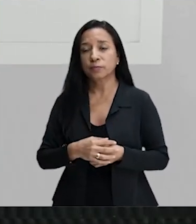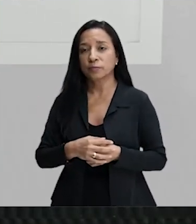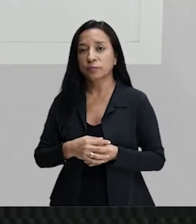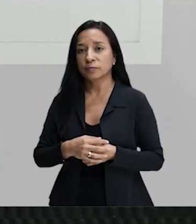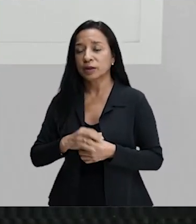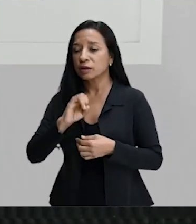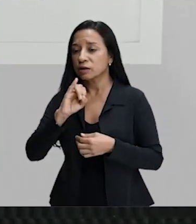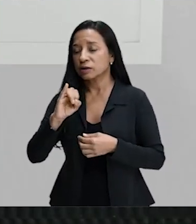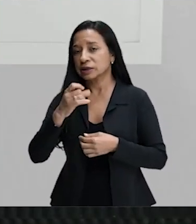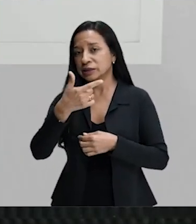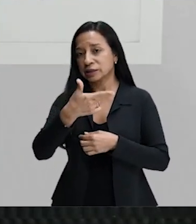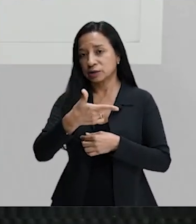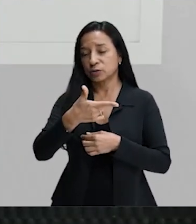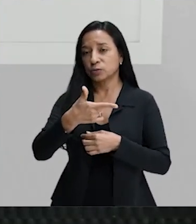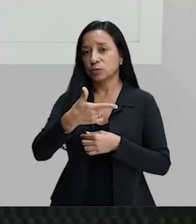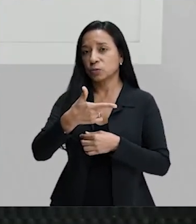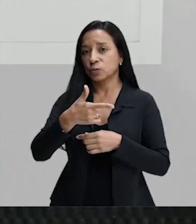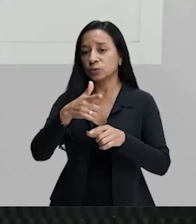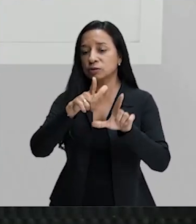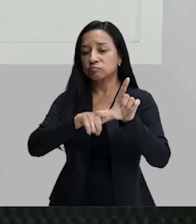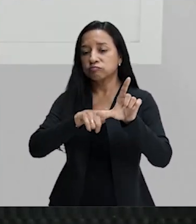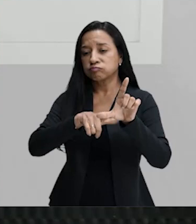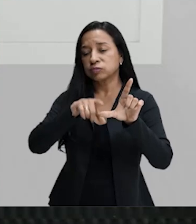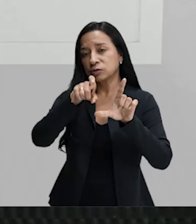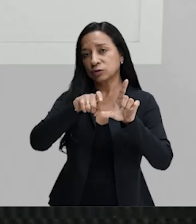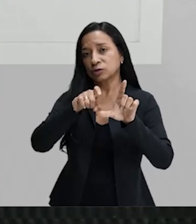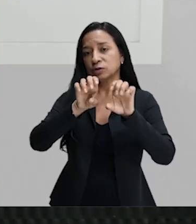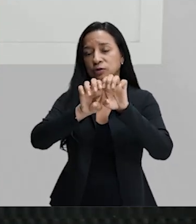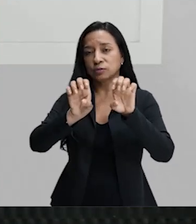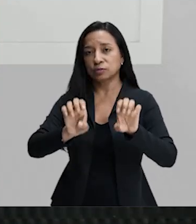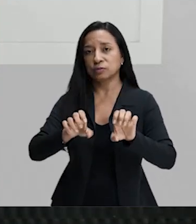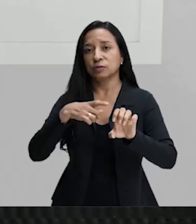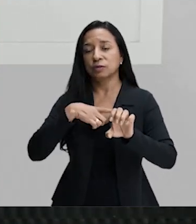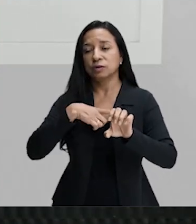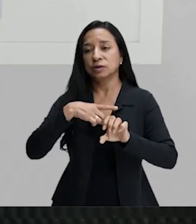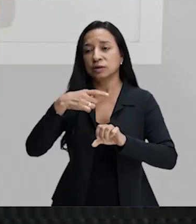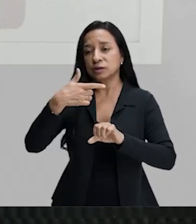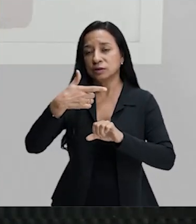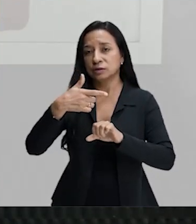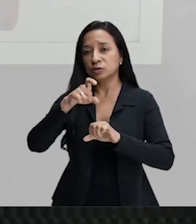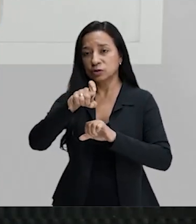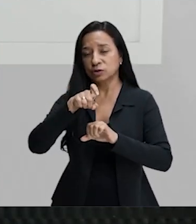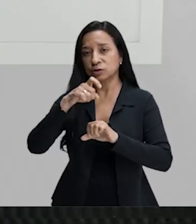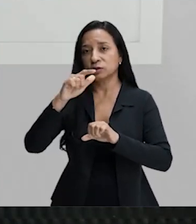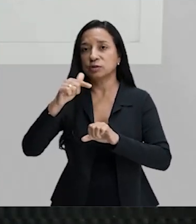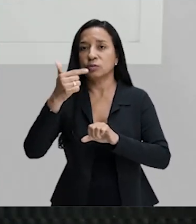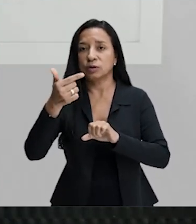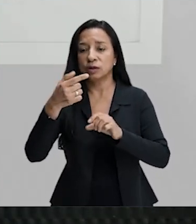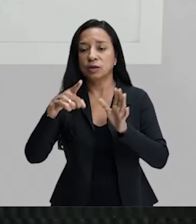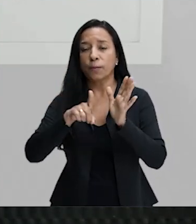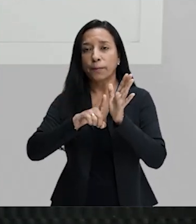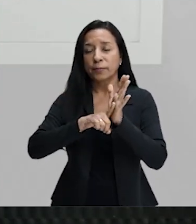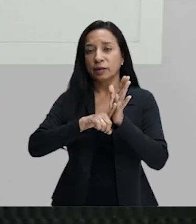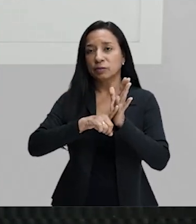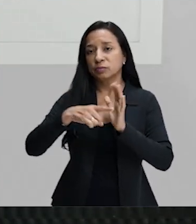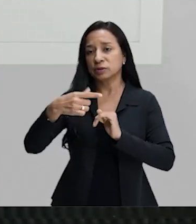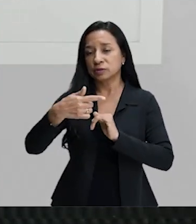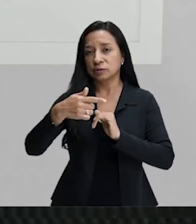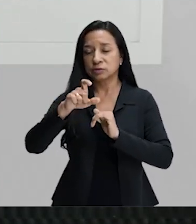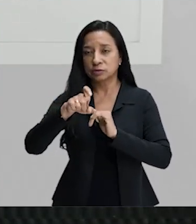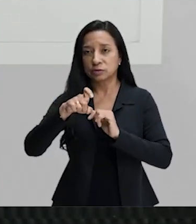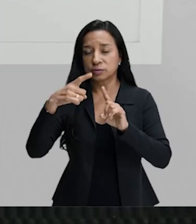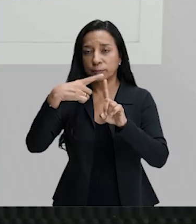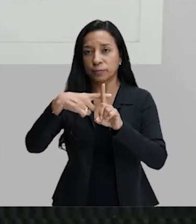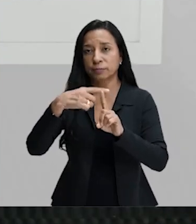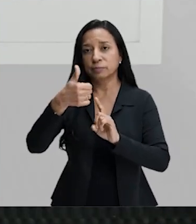se 2 é raiz da equação. Então tem x ao quadrado menos 7x mais 10. E vamos analisar se esse 2 aqui é a